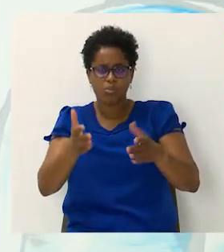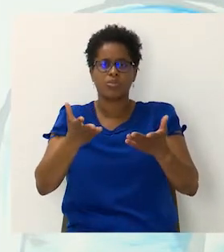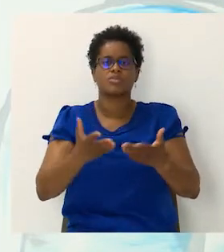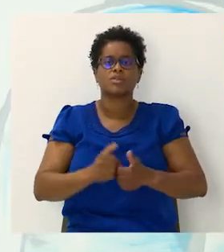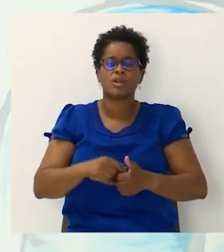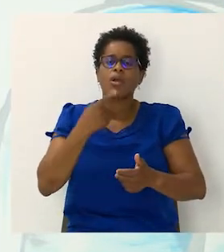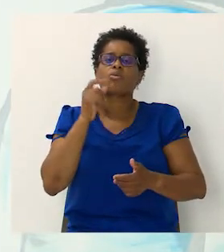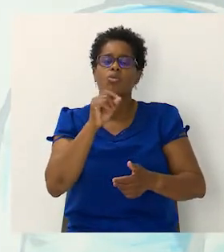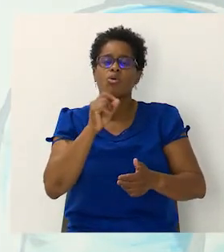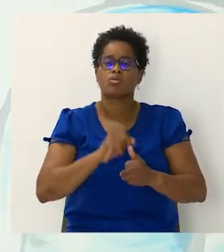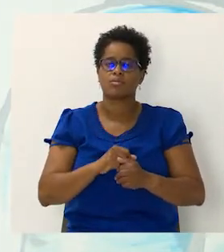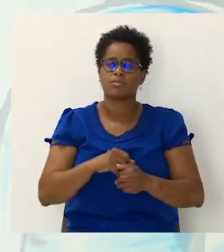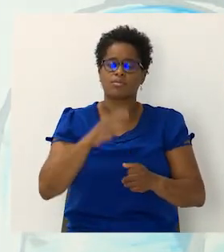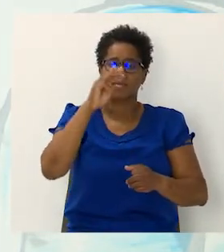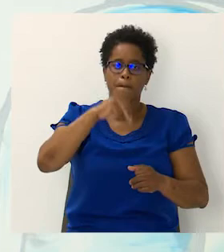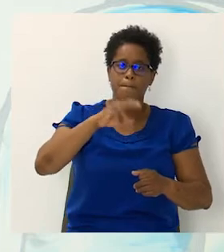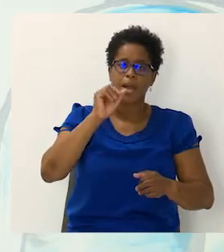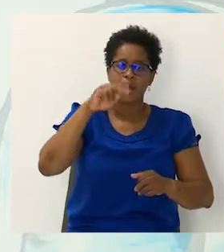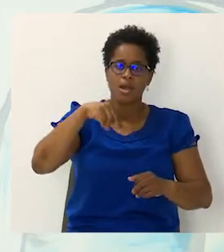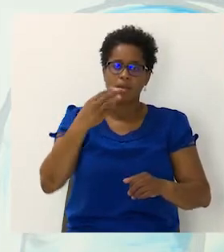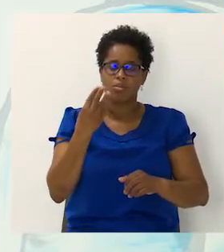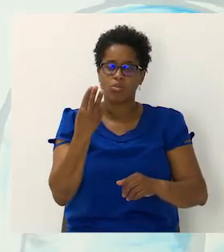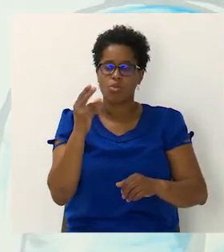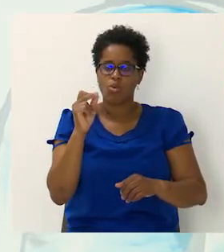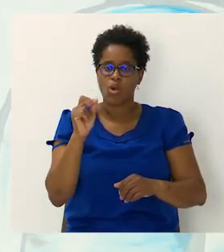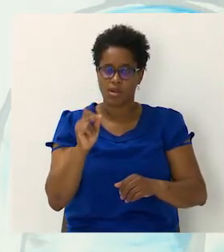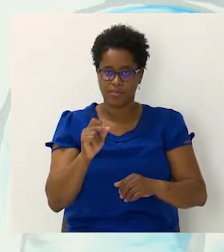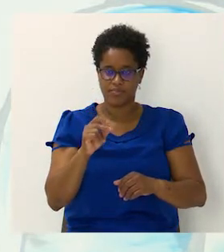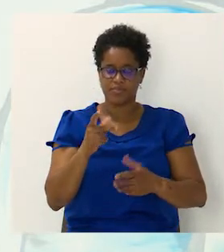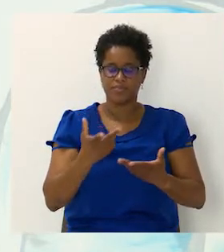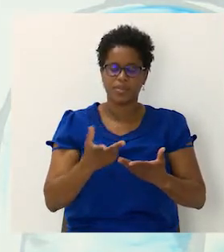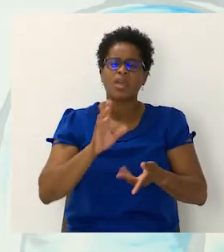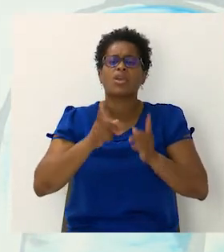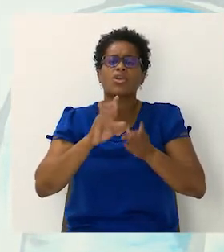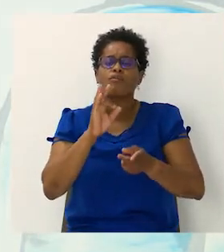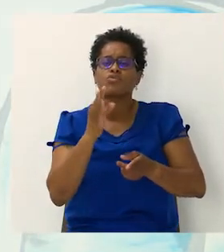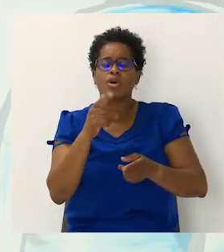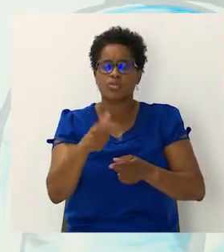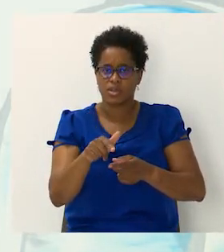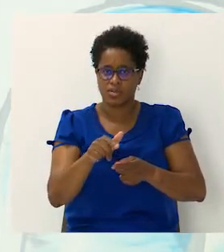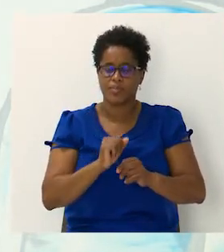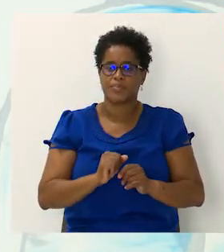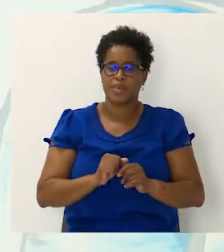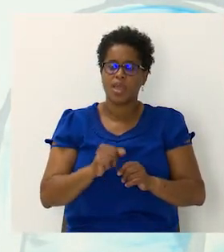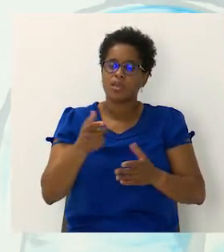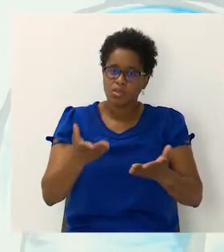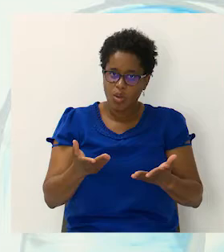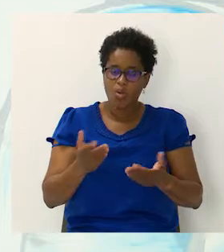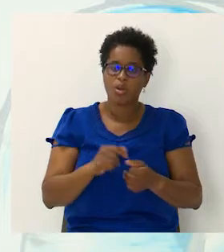ok? Chamado de Mamua, ok? Portanto, que função tinha? Portanto,